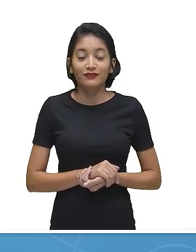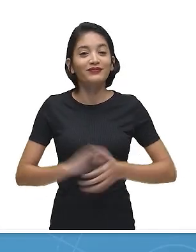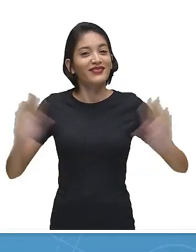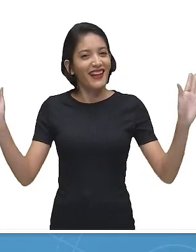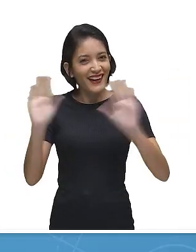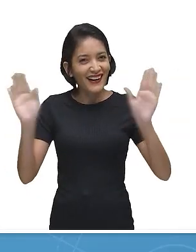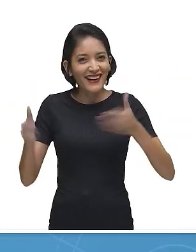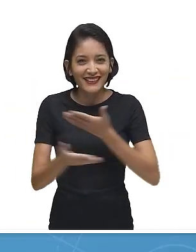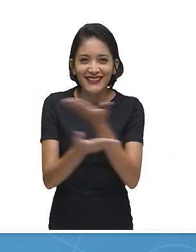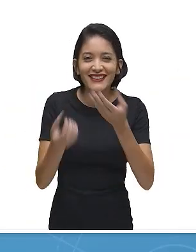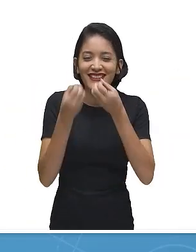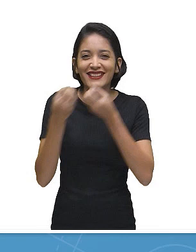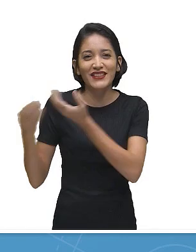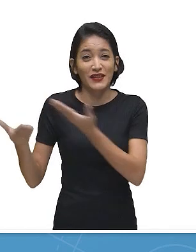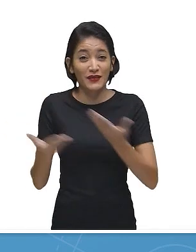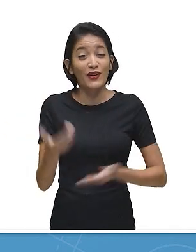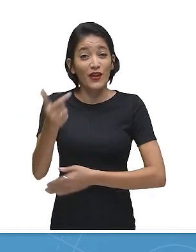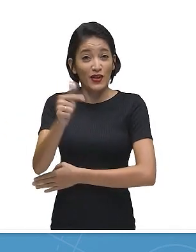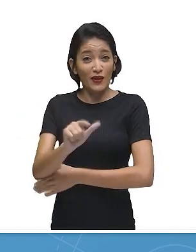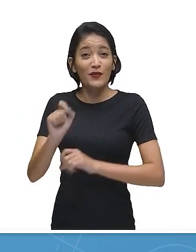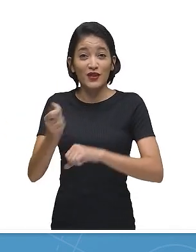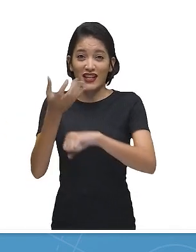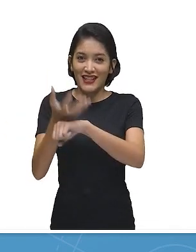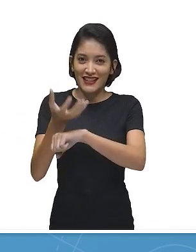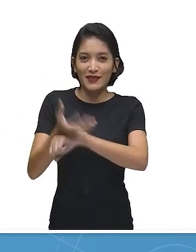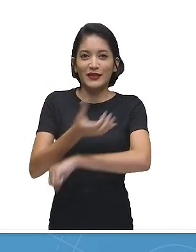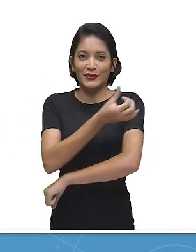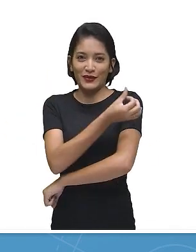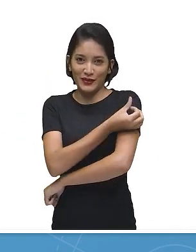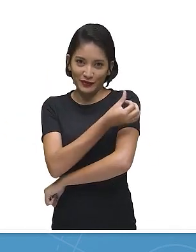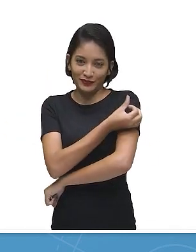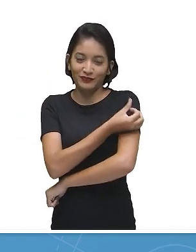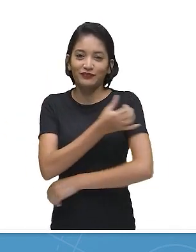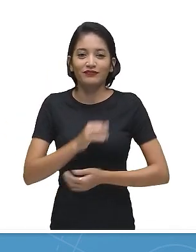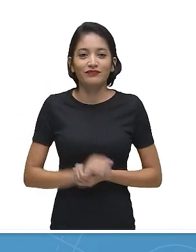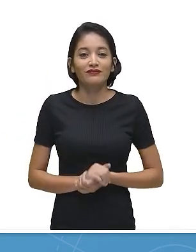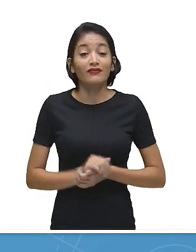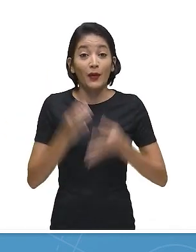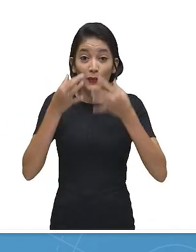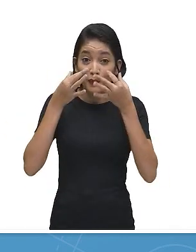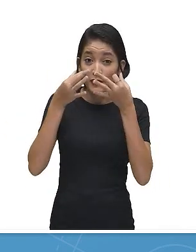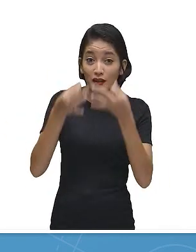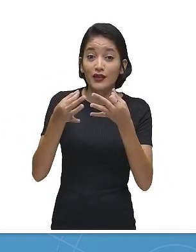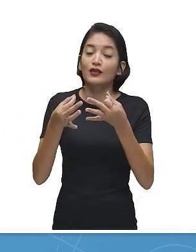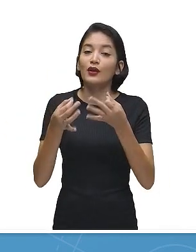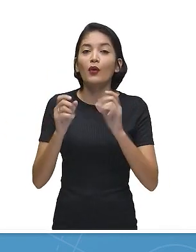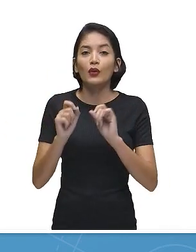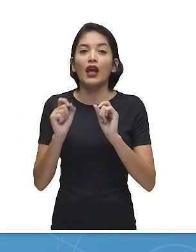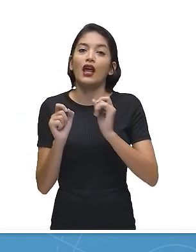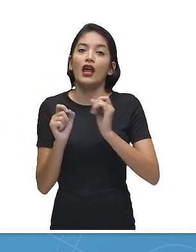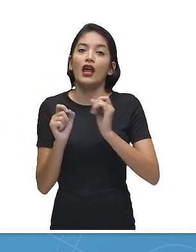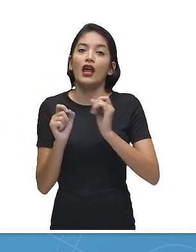Olá, sejam bem-vindos a mais uma aula do 6º ano. Então fiquem atentos ao conteúdo da aula de hoje e